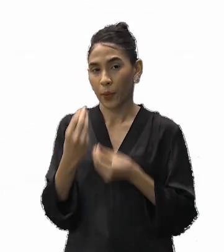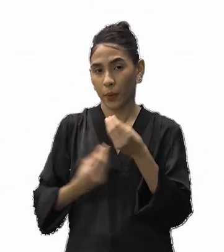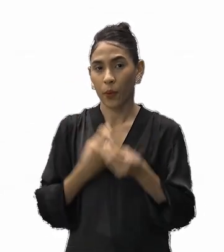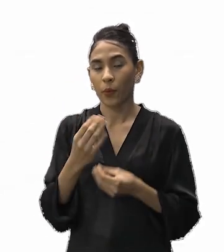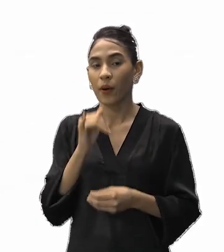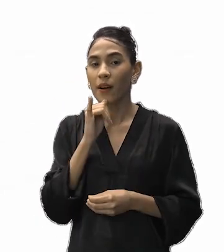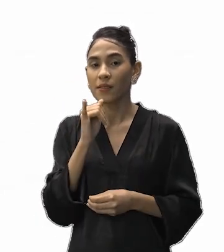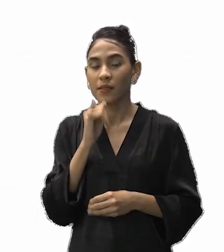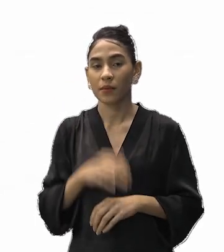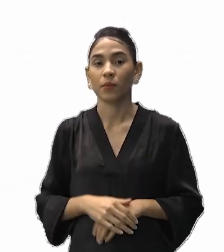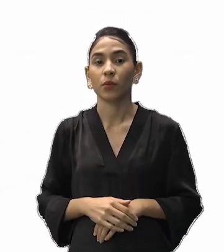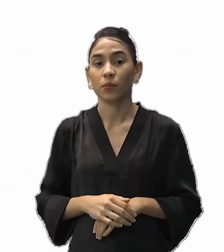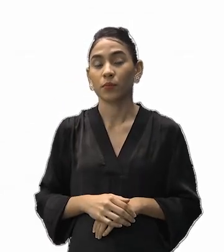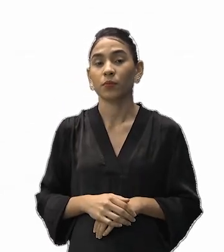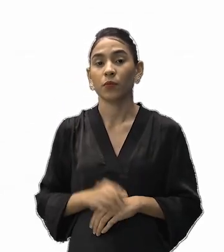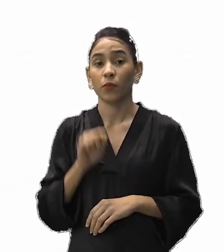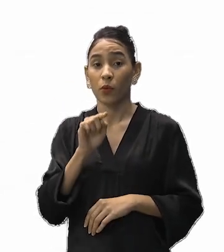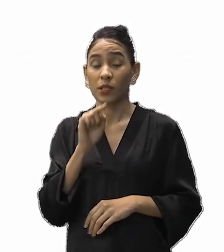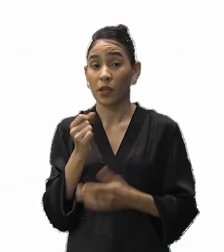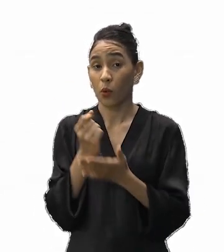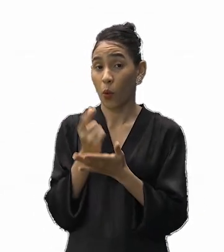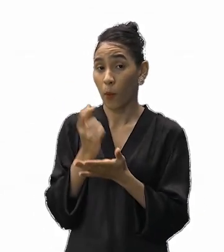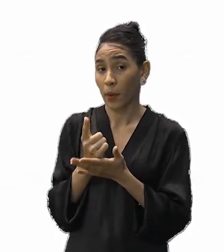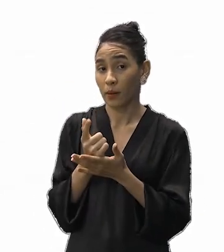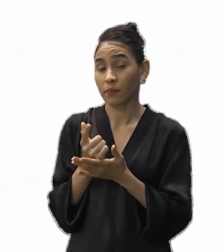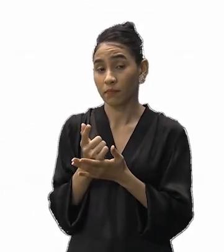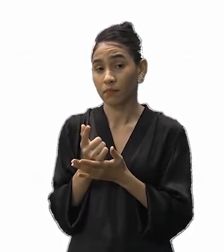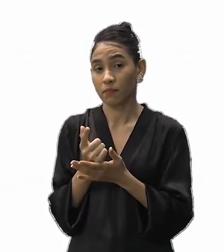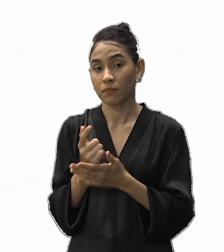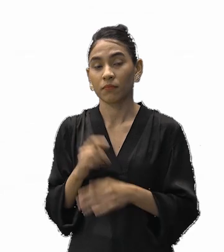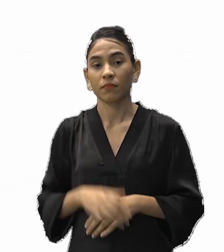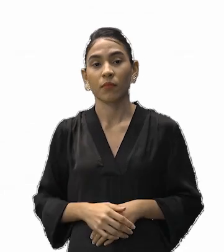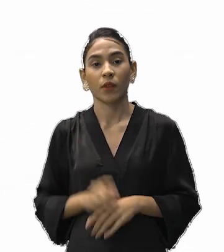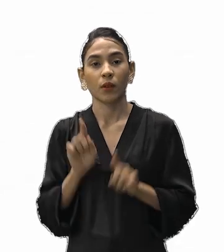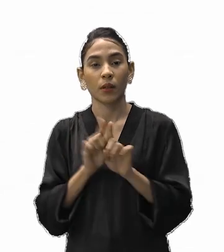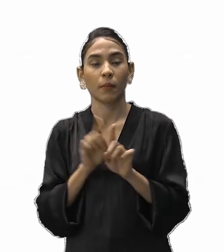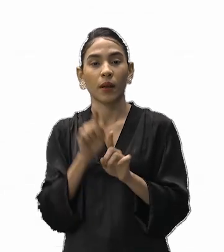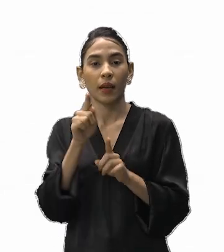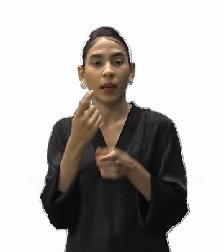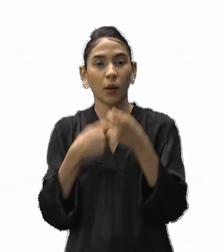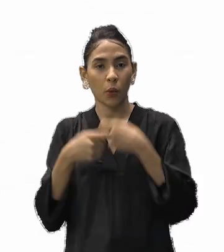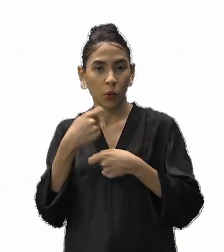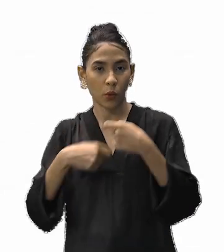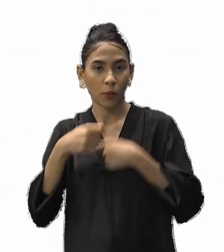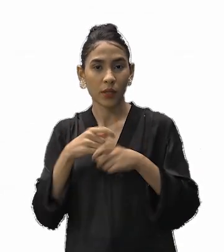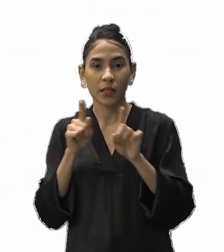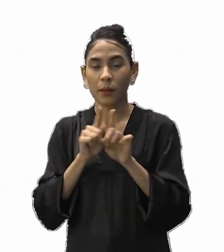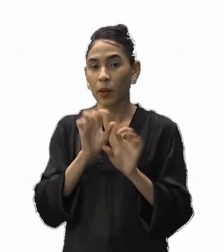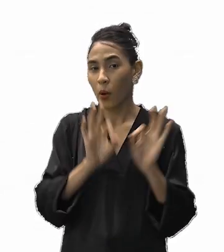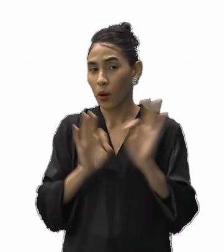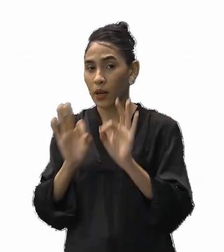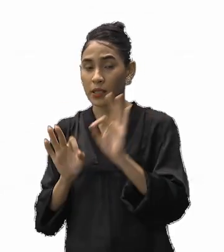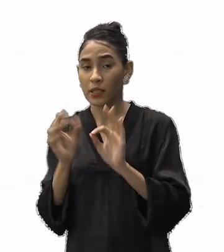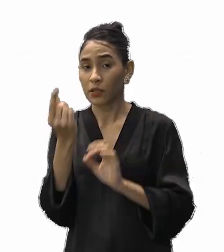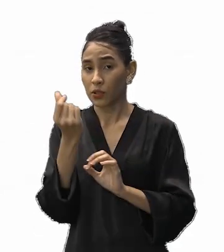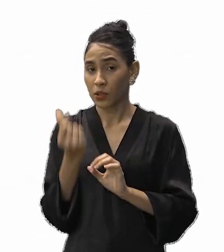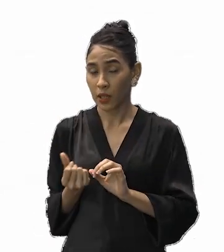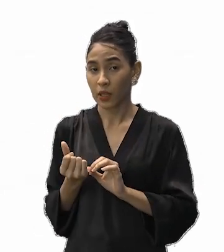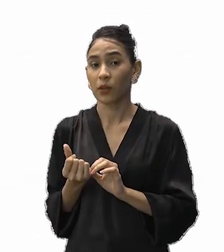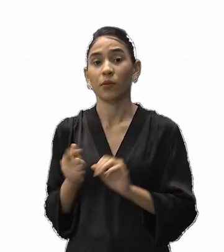maneira como consome, você economiza, otimiza a gestão de suas finanças